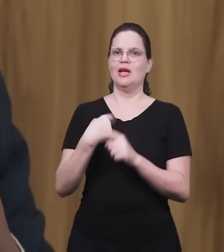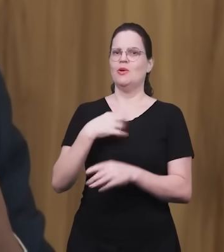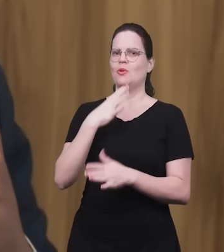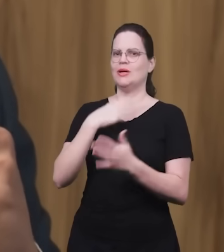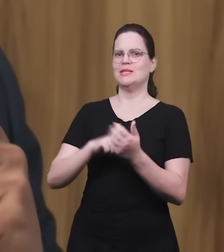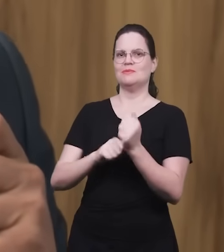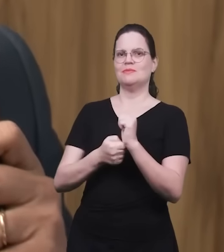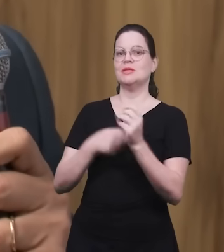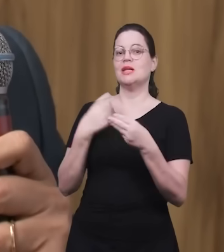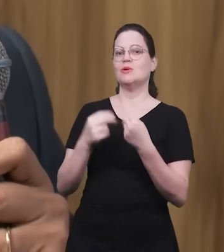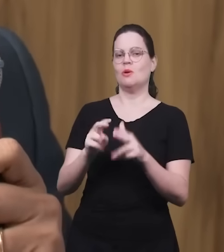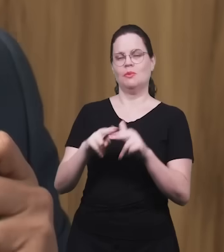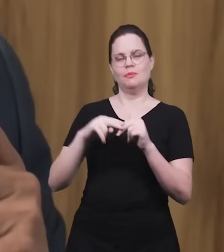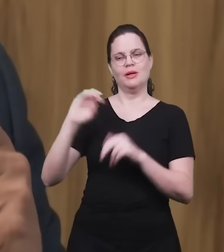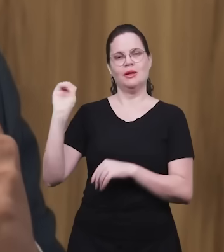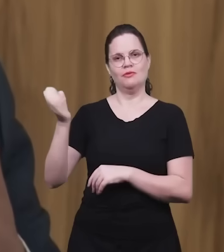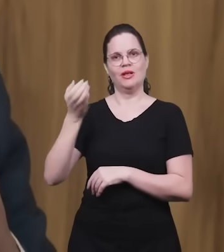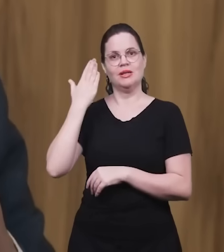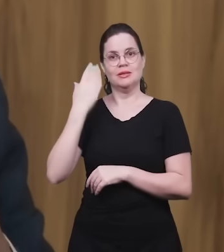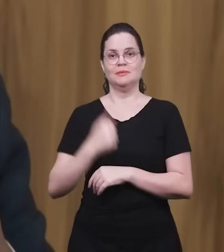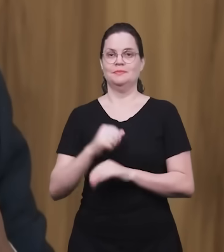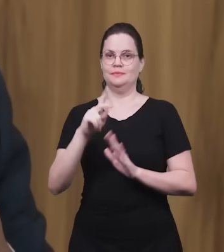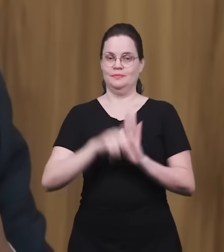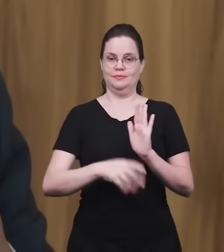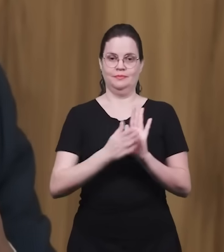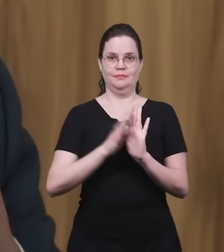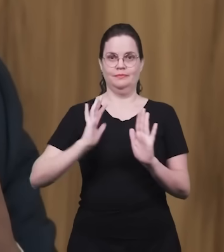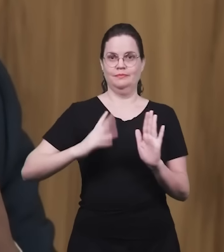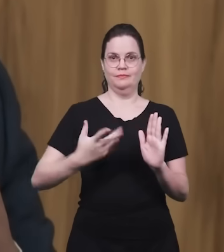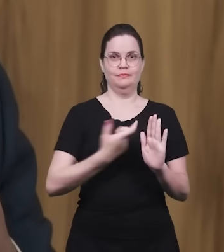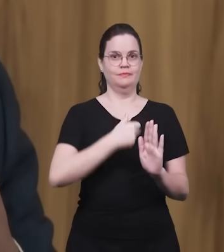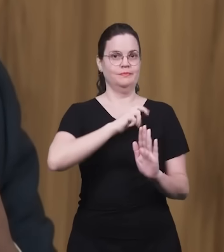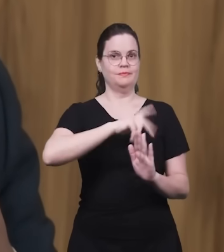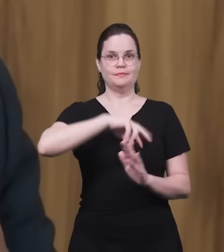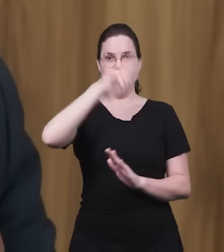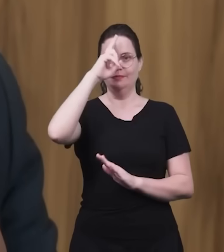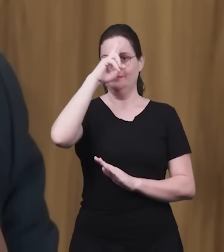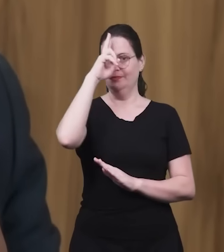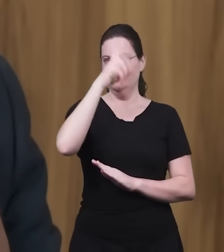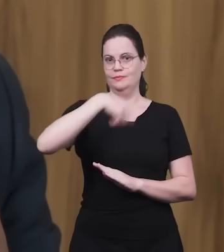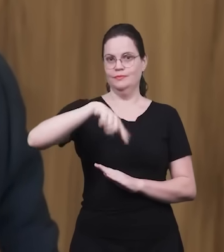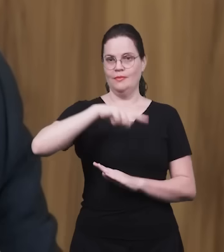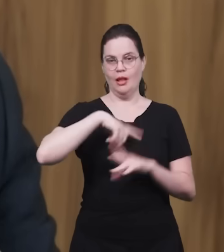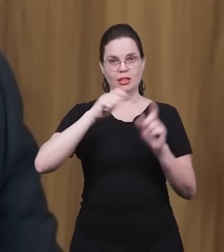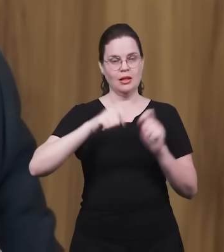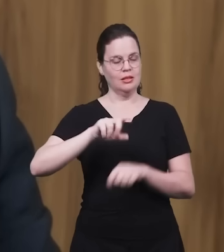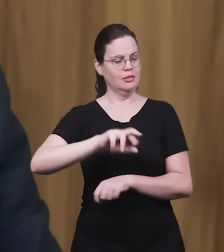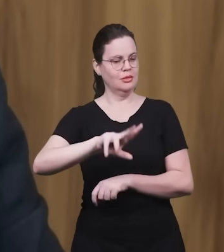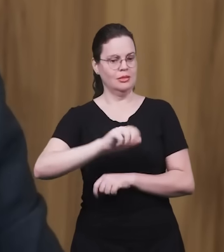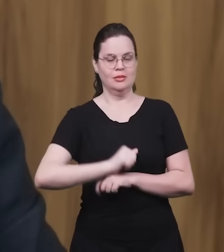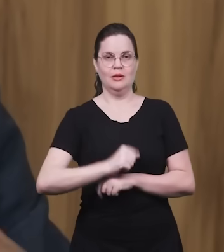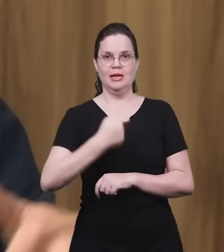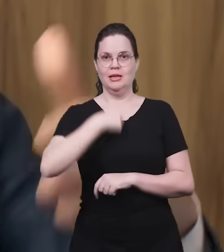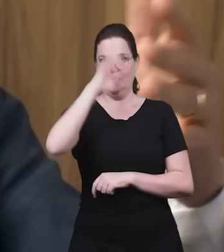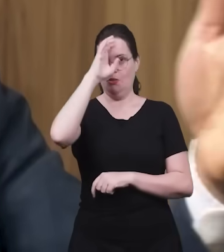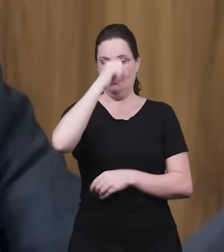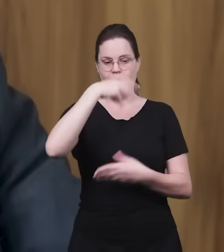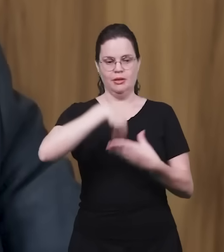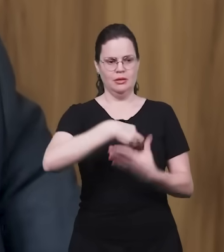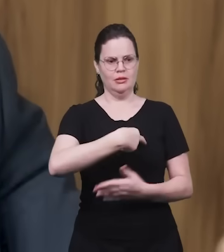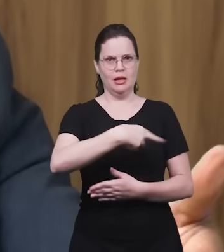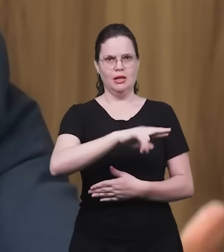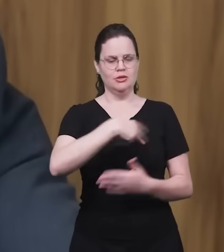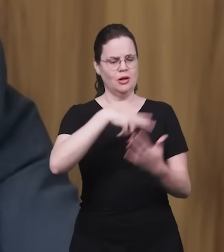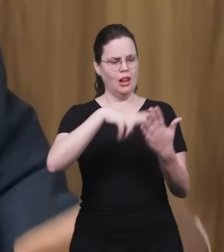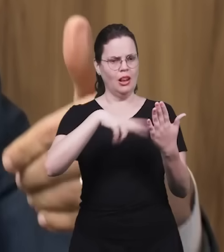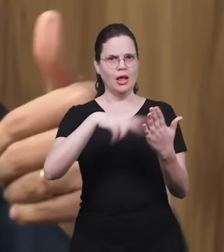conheci esse mistério por revelação. Então, a salvação não é um conhecimento histórico, não é algo que você aprende numa